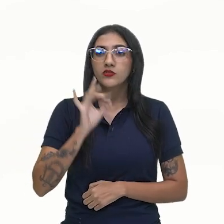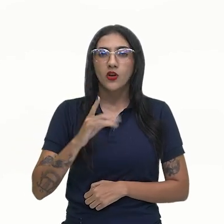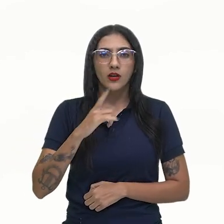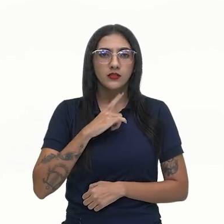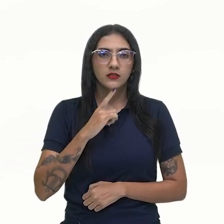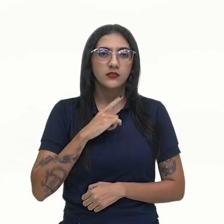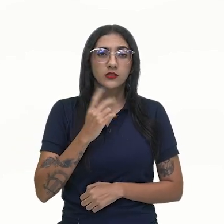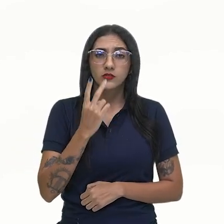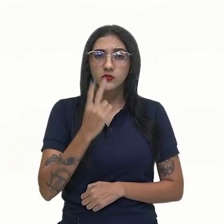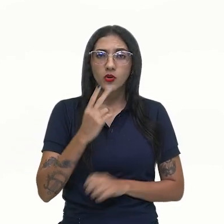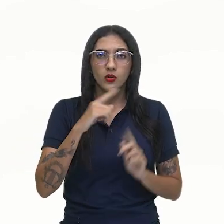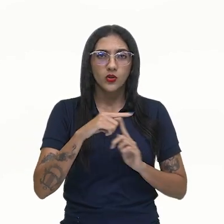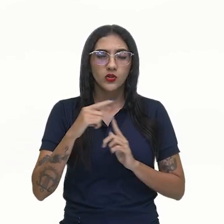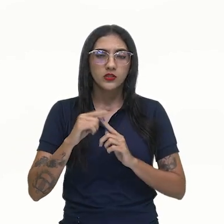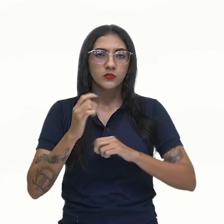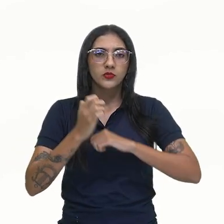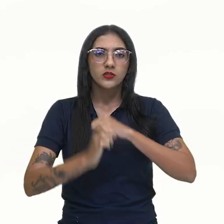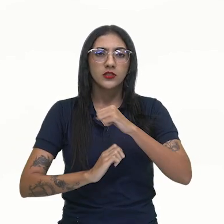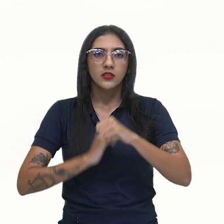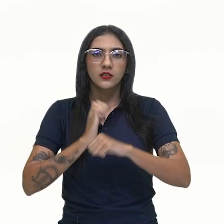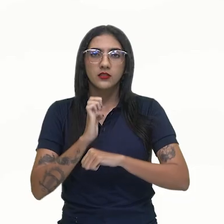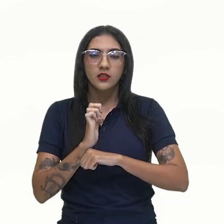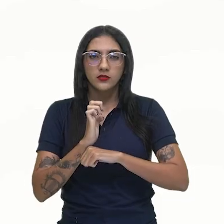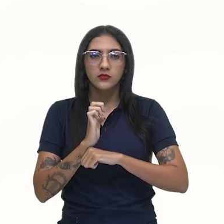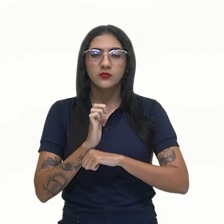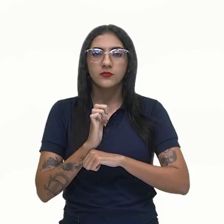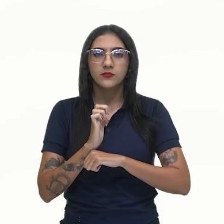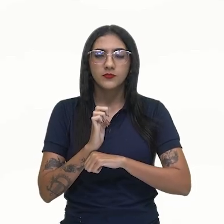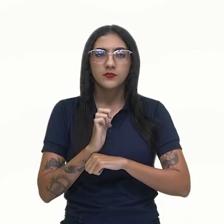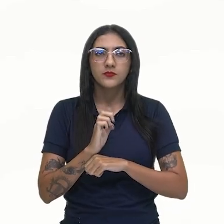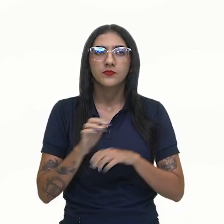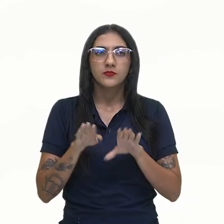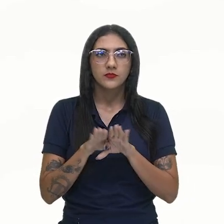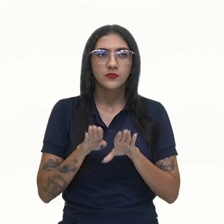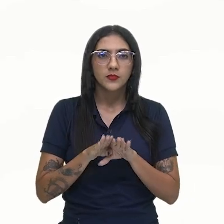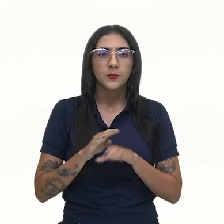2 elétrons, então apenas 1/4, no máximo 2